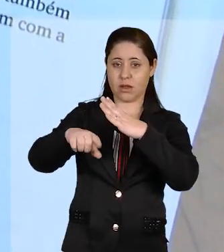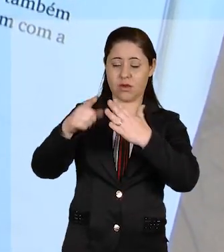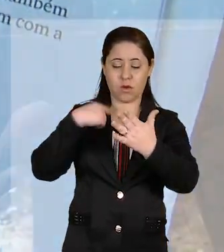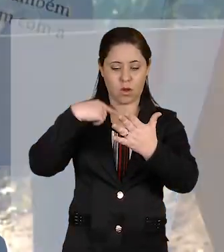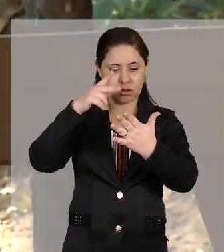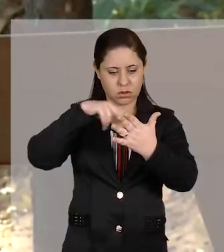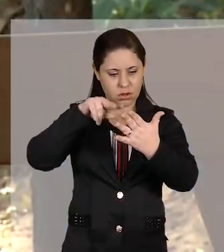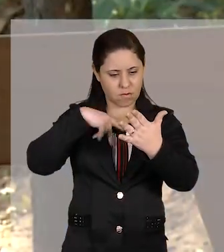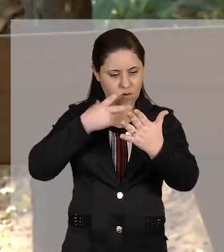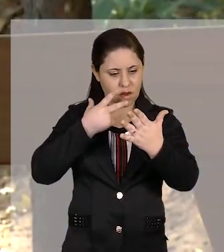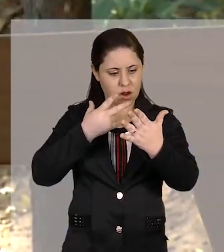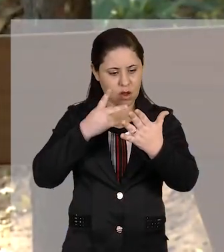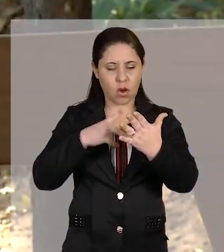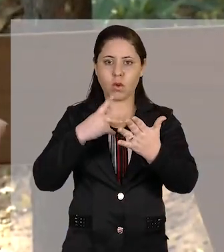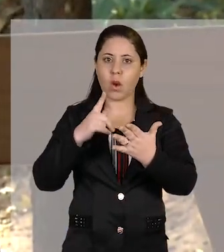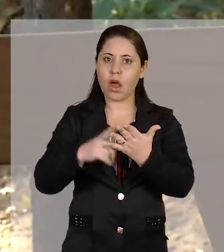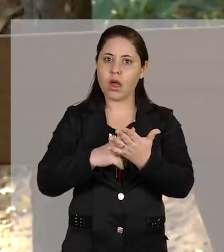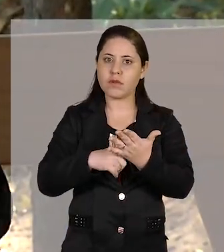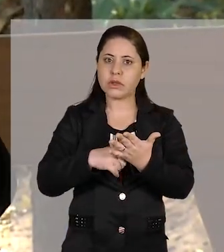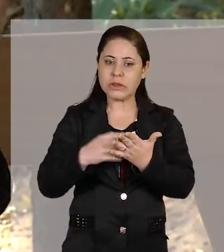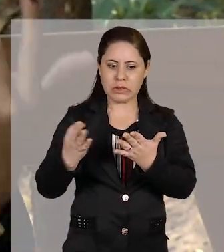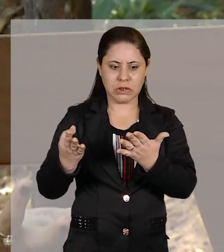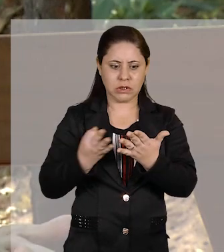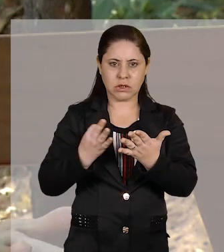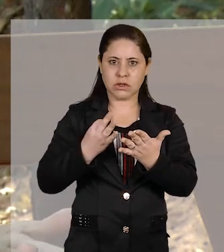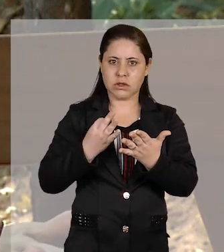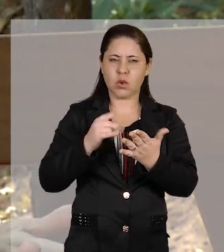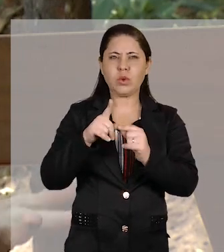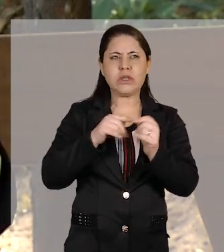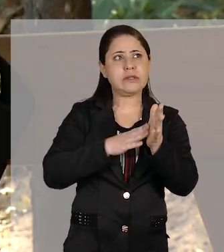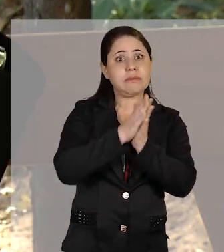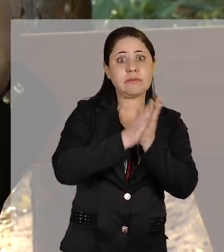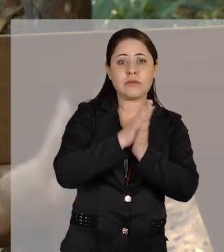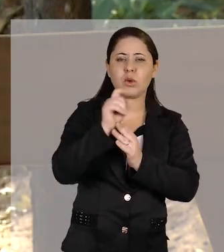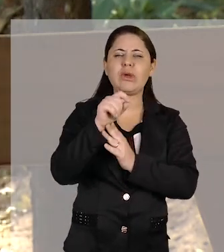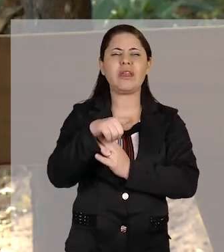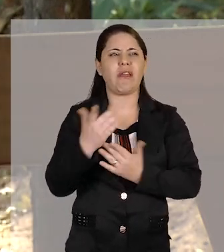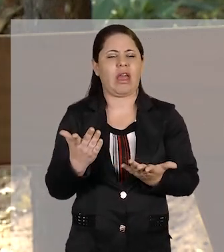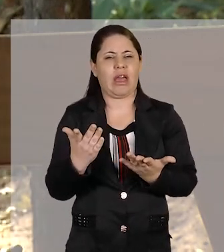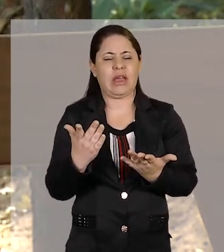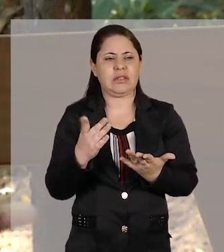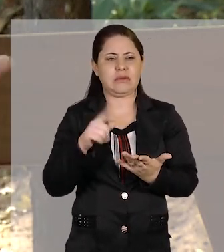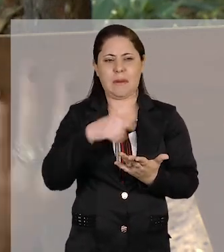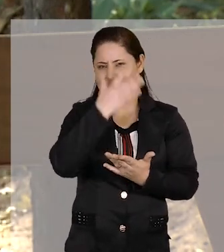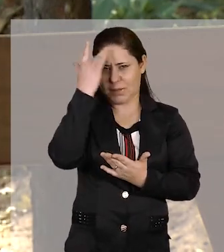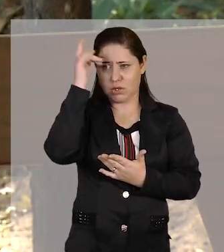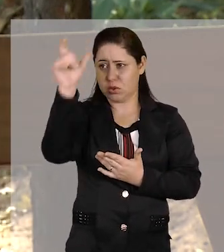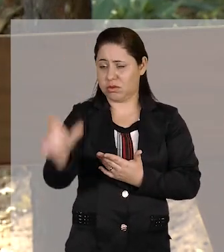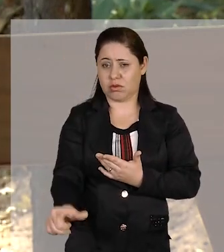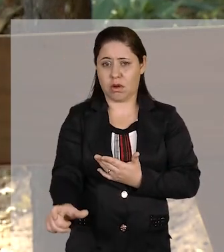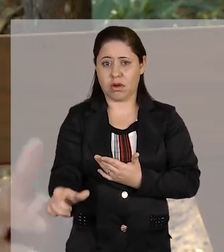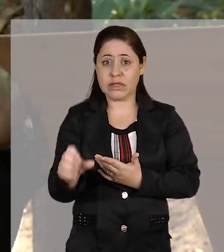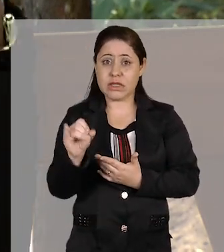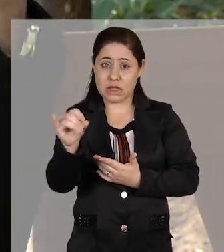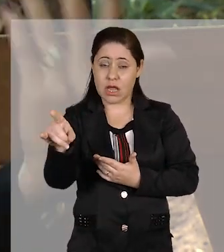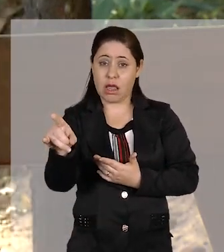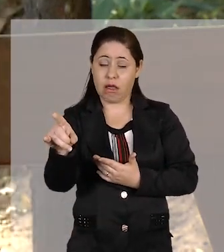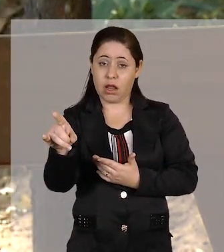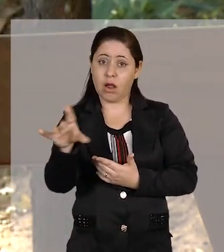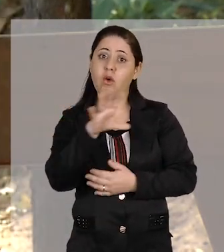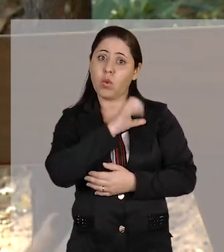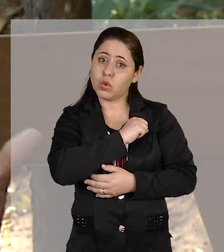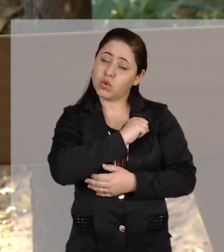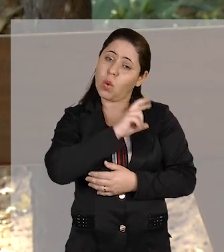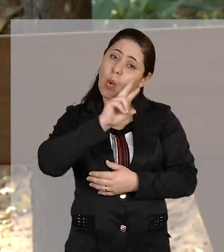disse que o meu livro era instigante. Eu fiquei várias horas pensando o que poderia ser instigante para uma pessoa como ele, se ele